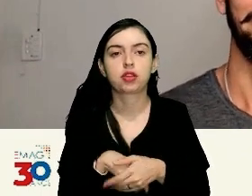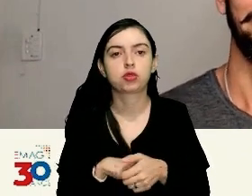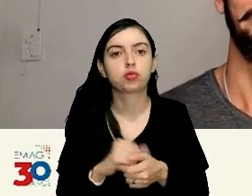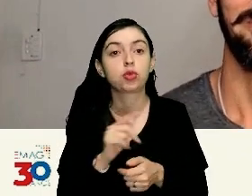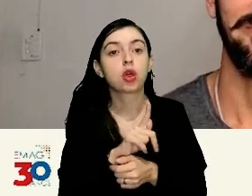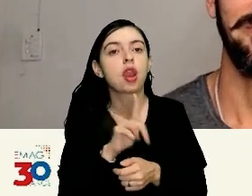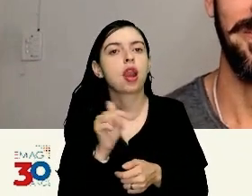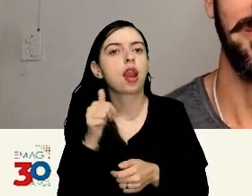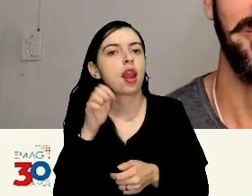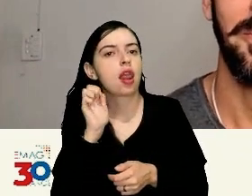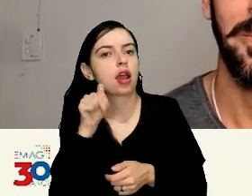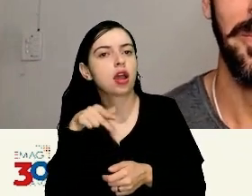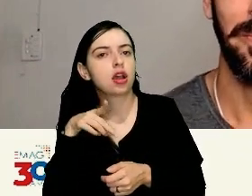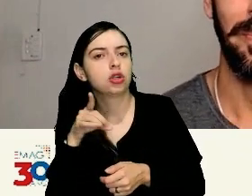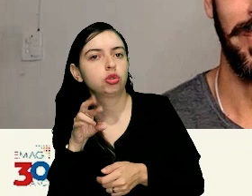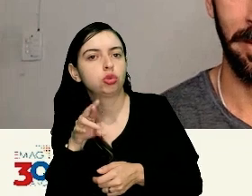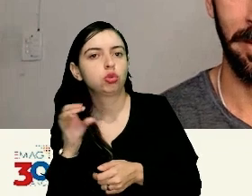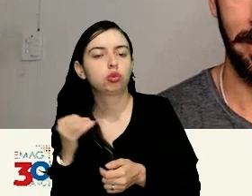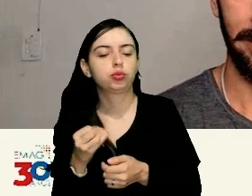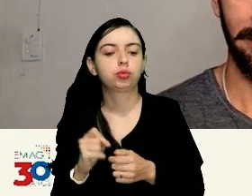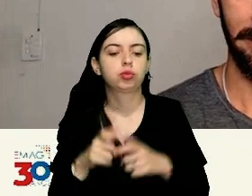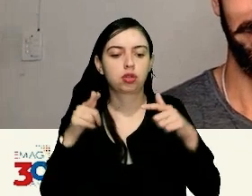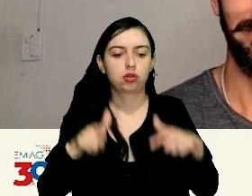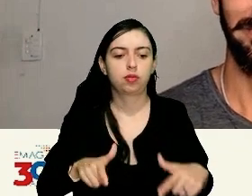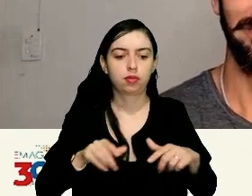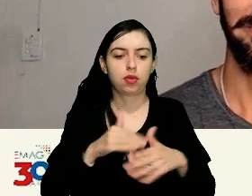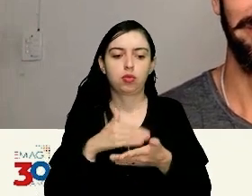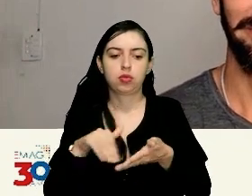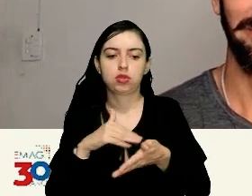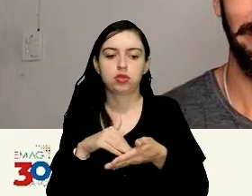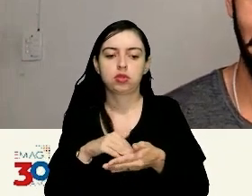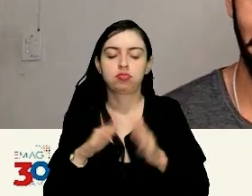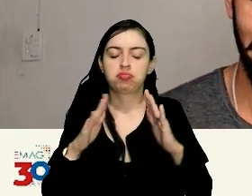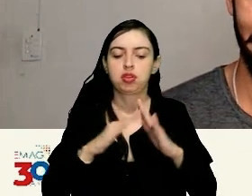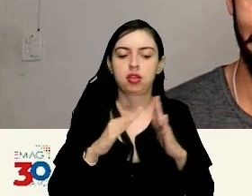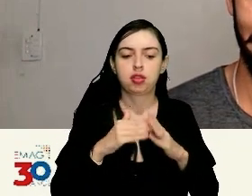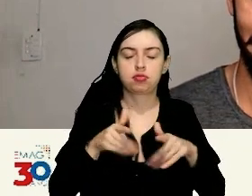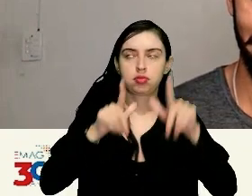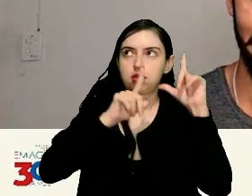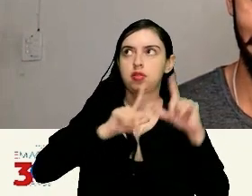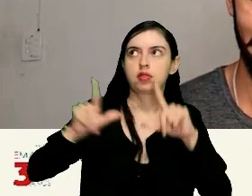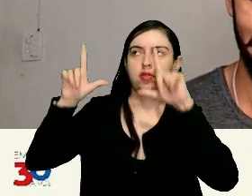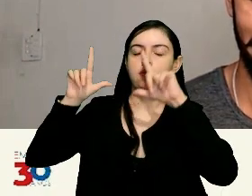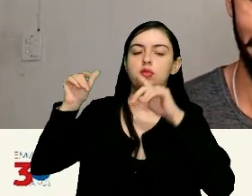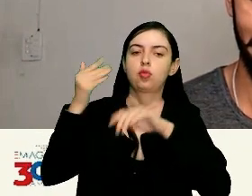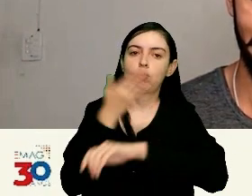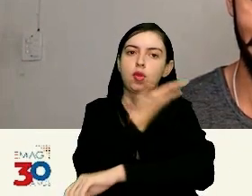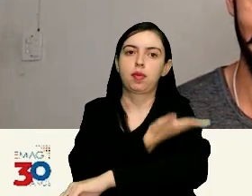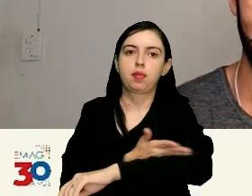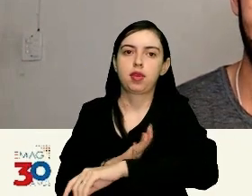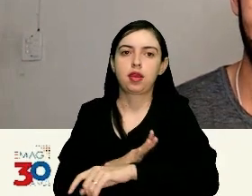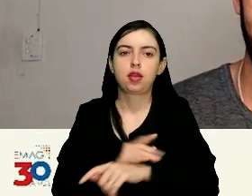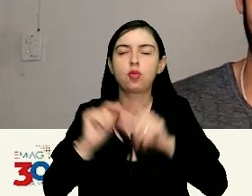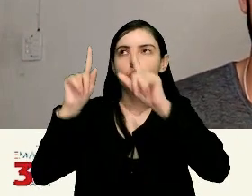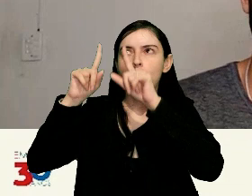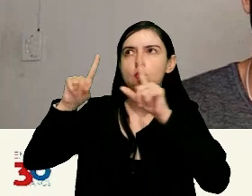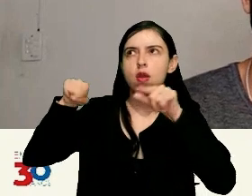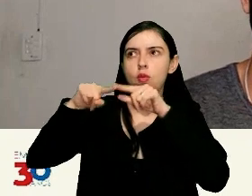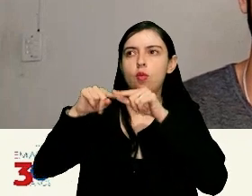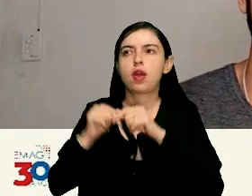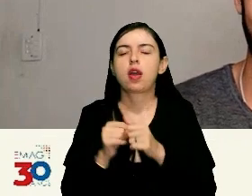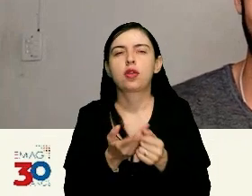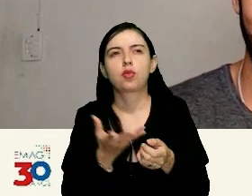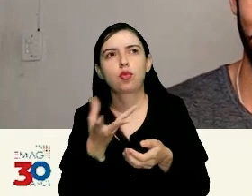Ziotto, eu tô no meu escritório aqui na minha casa, então atrás de mim tem um fundo branco, tem um quadrinho que eu ganhei da minha sogra